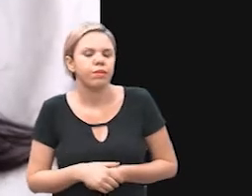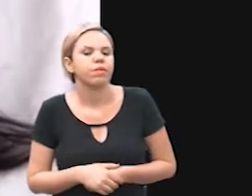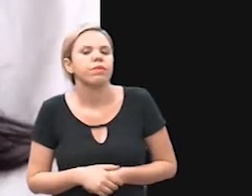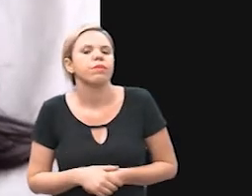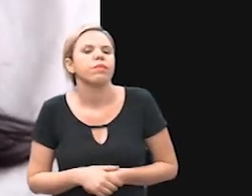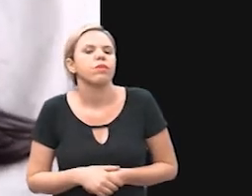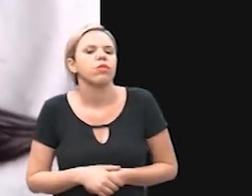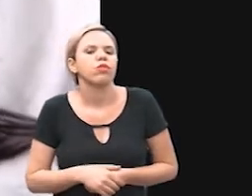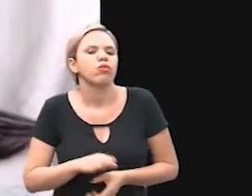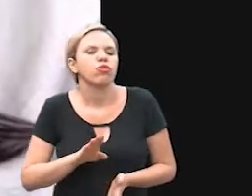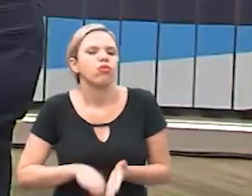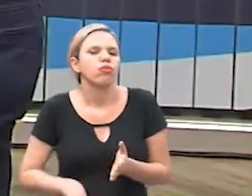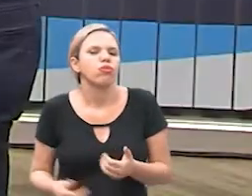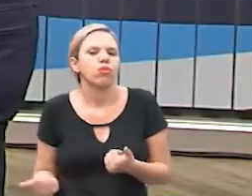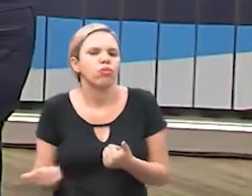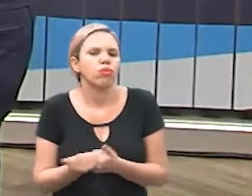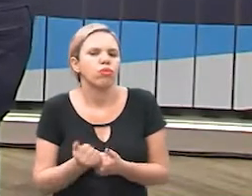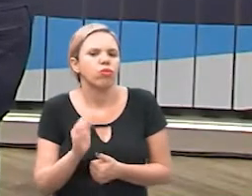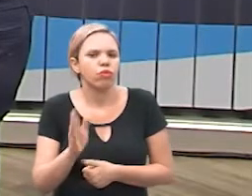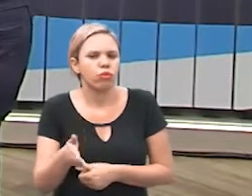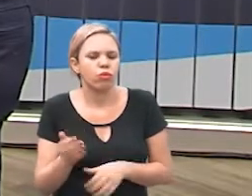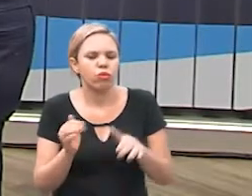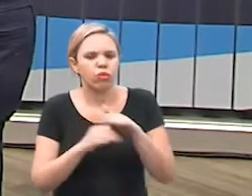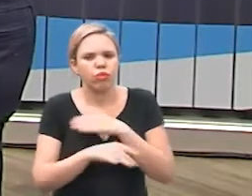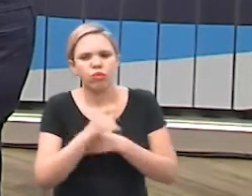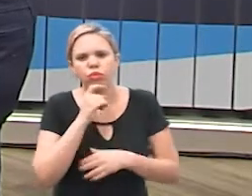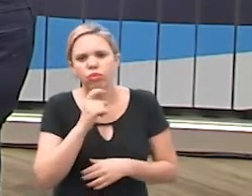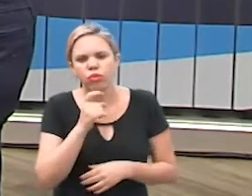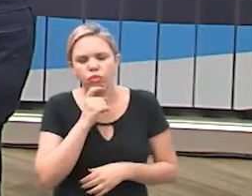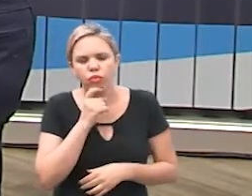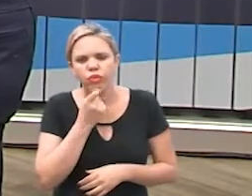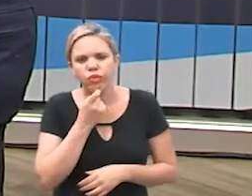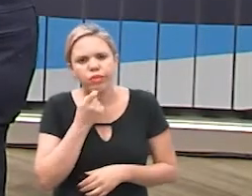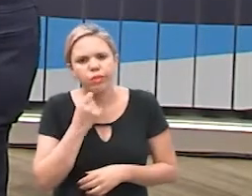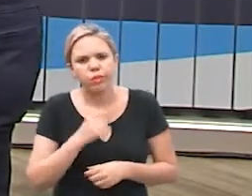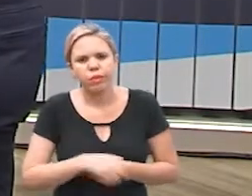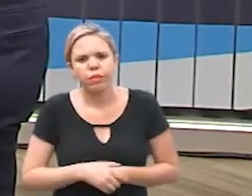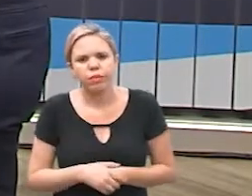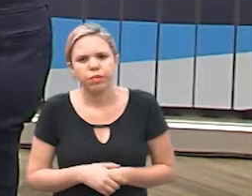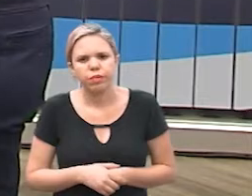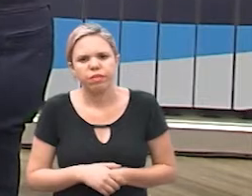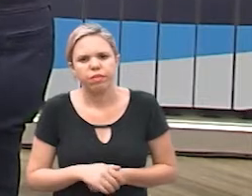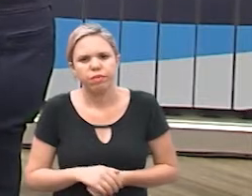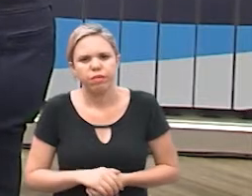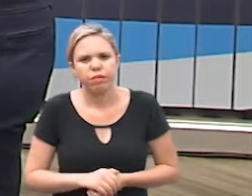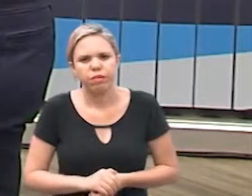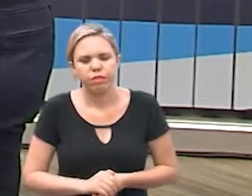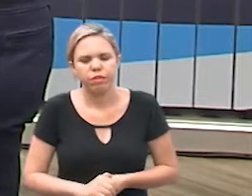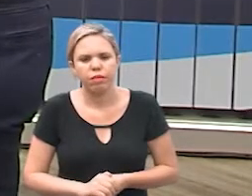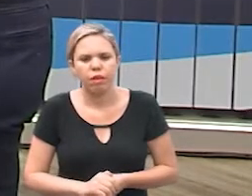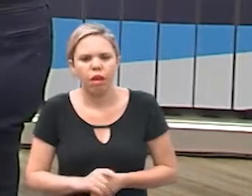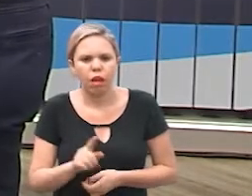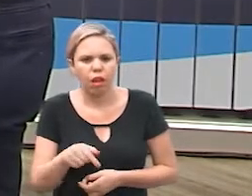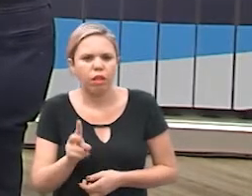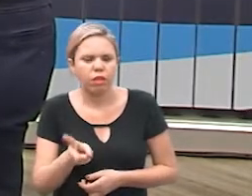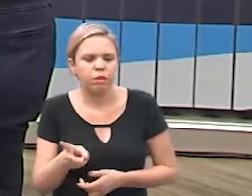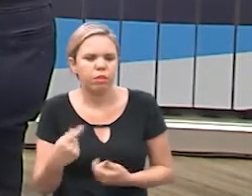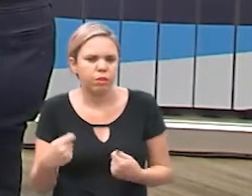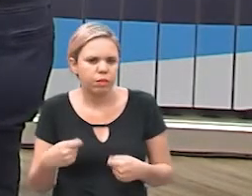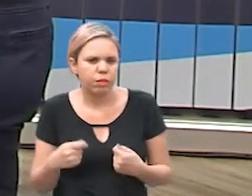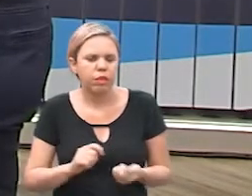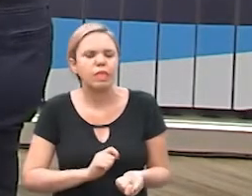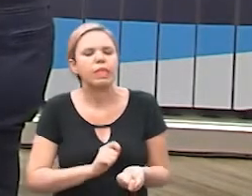Aí tirou, colocou, já coloca no freezer, já pode colocar no freezer. Isso, ela sempre